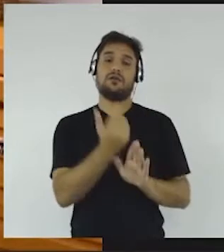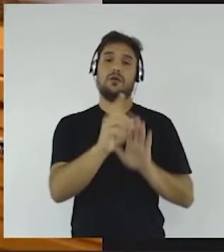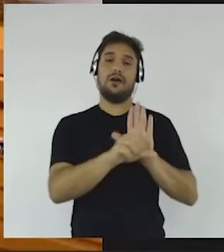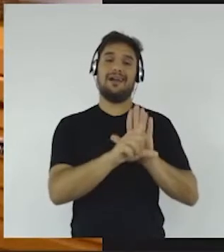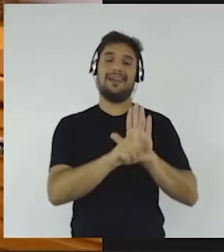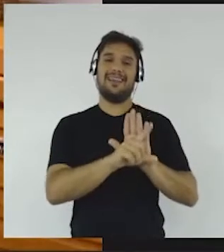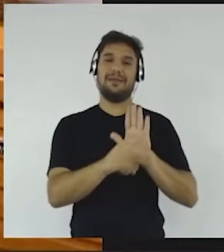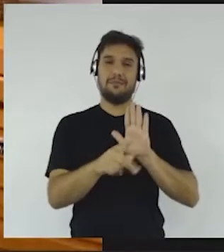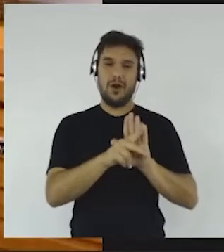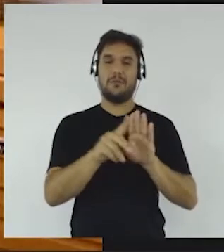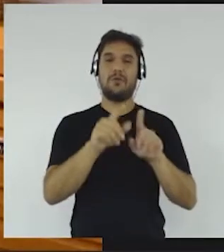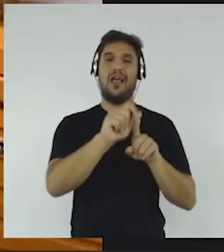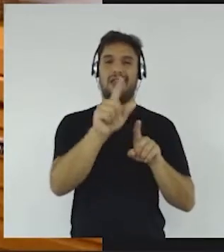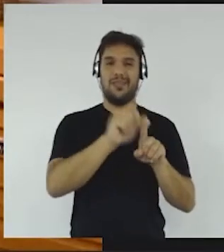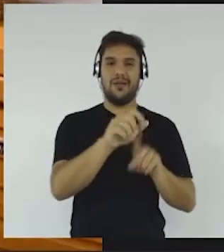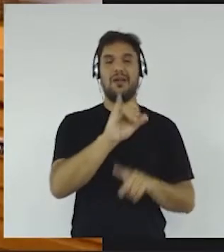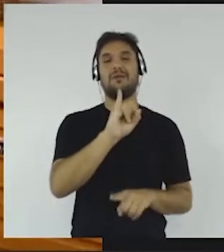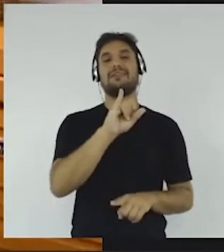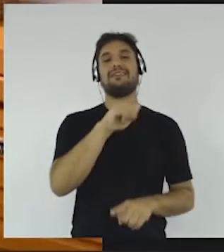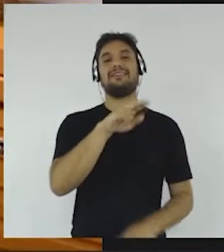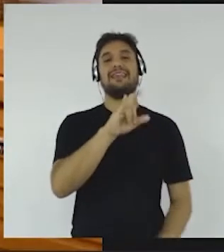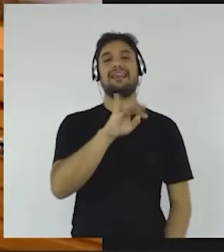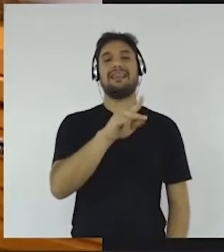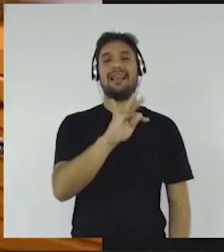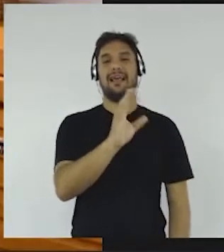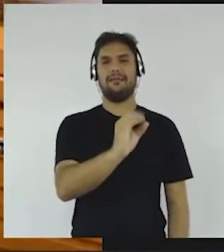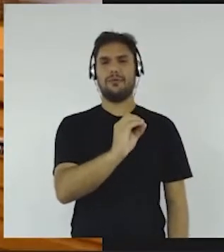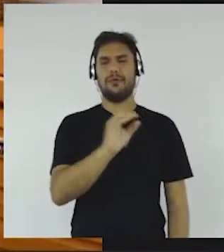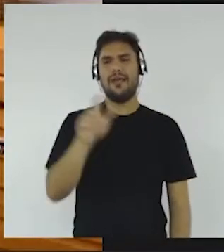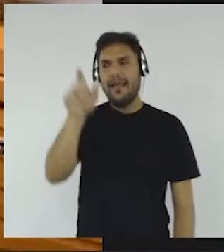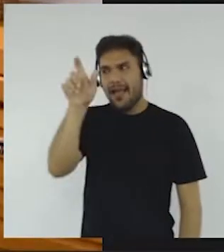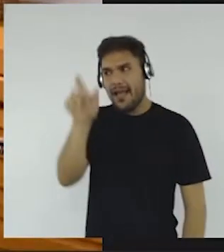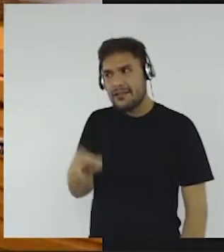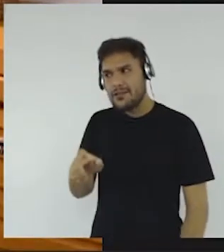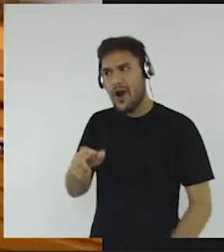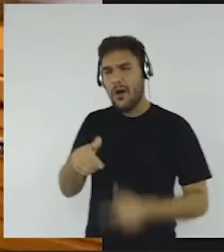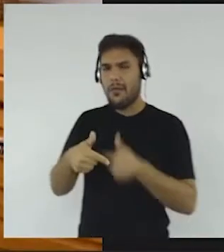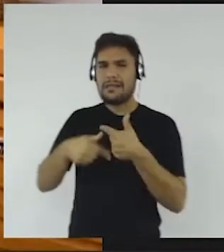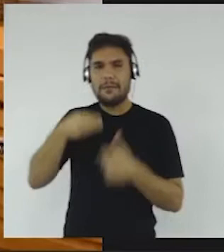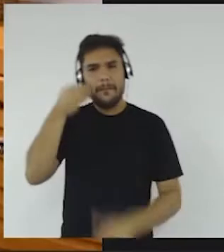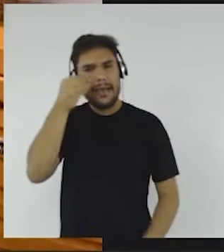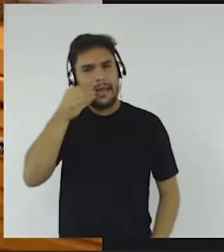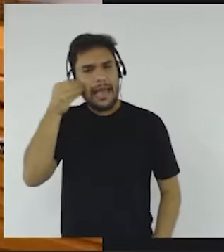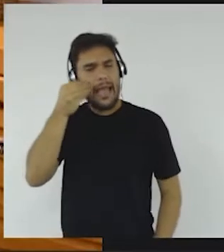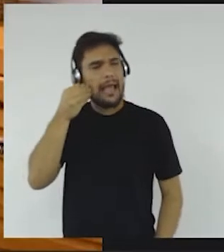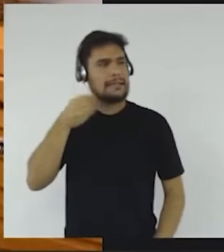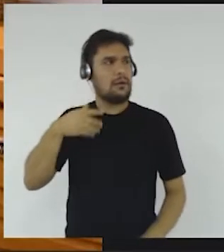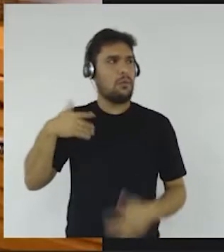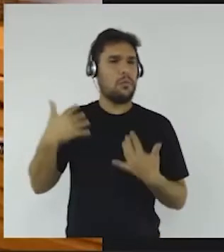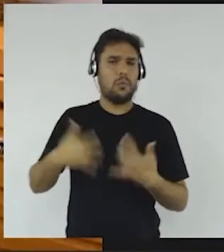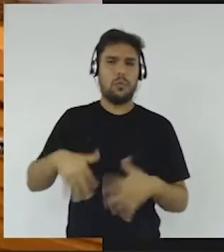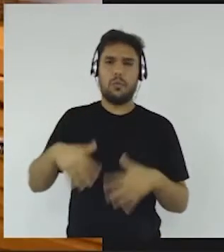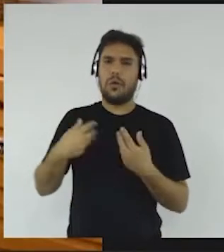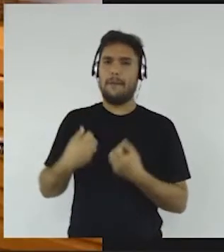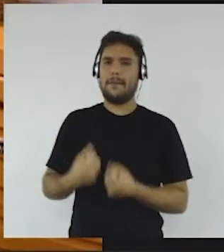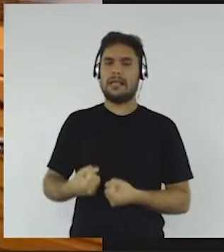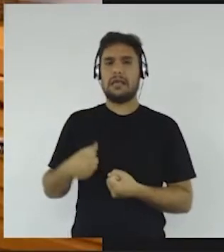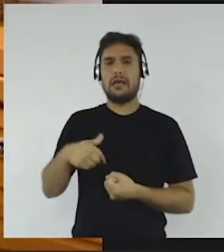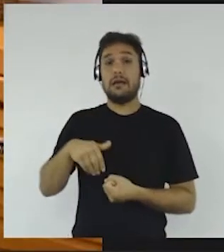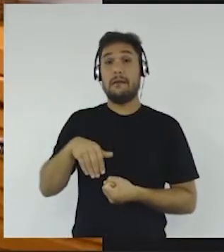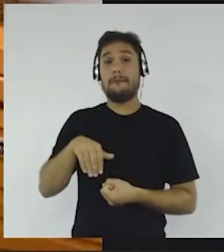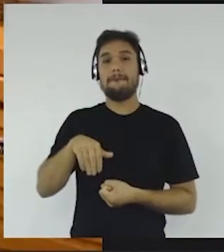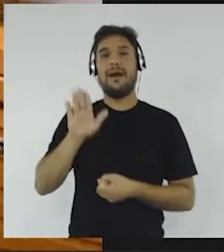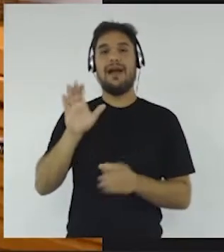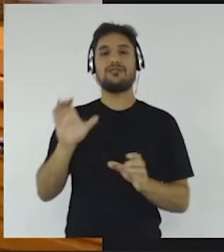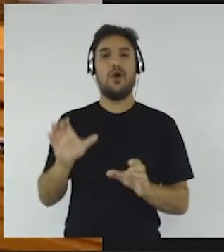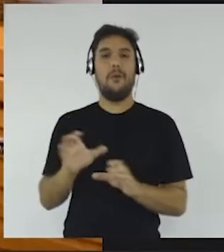Inquilinato. Então, um jurista com tantas atuações, talvez uma das pessoas mais completas que